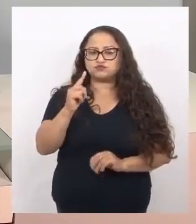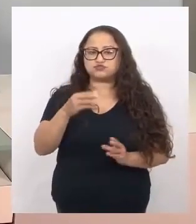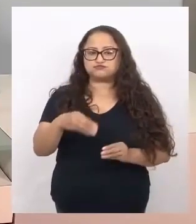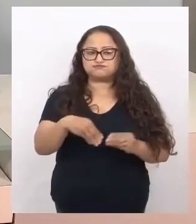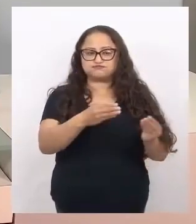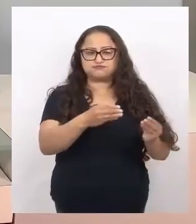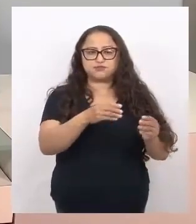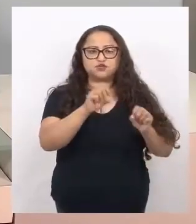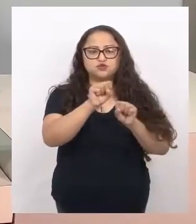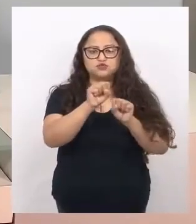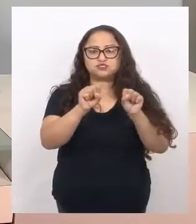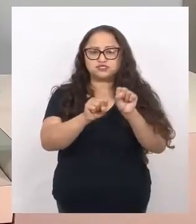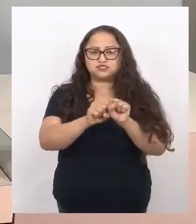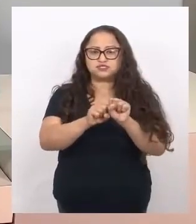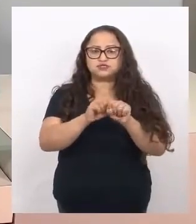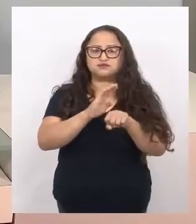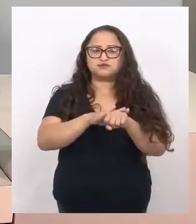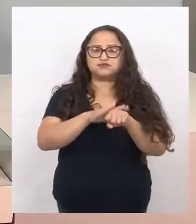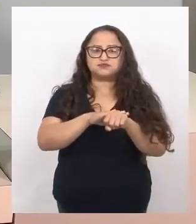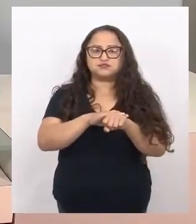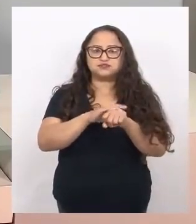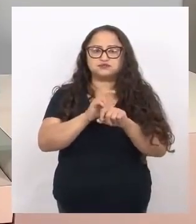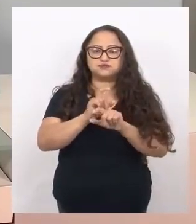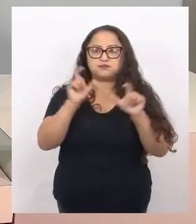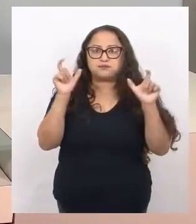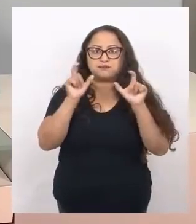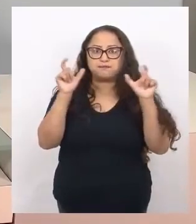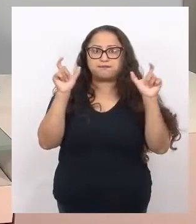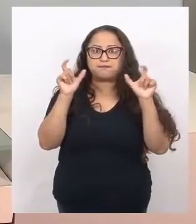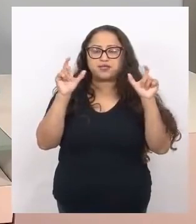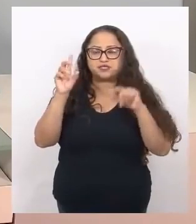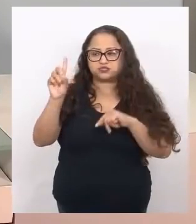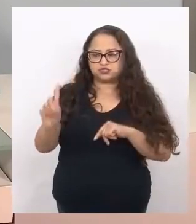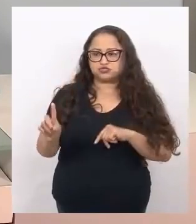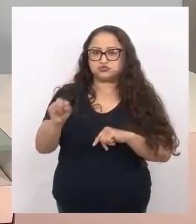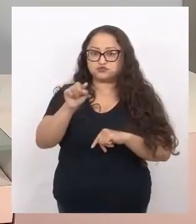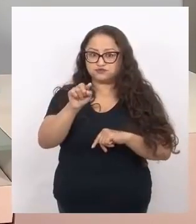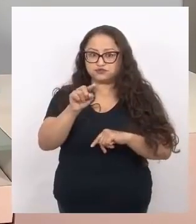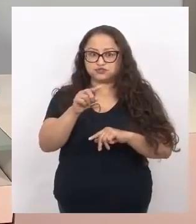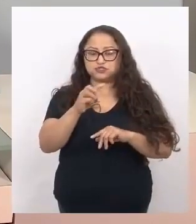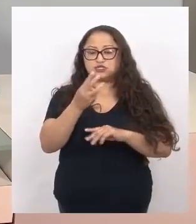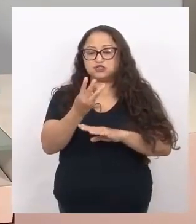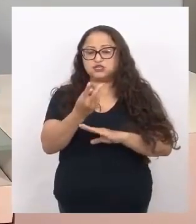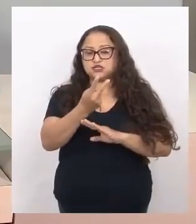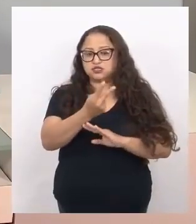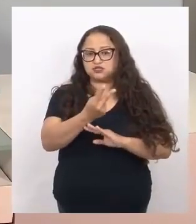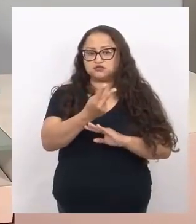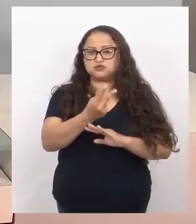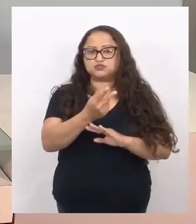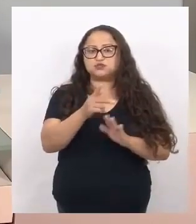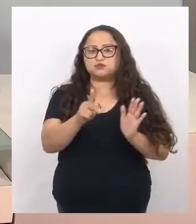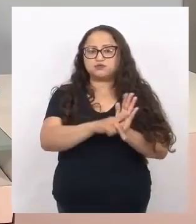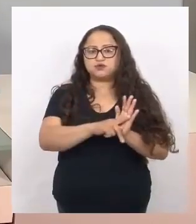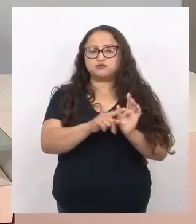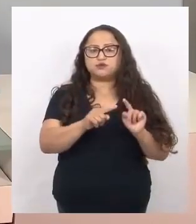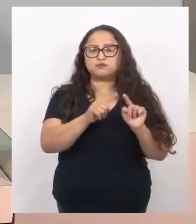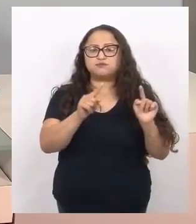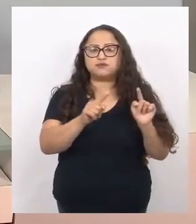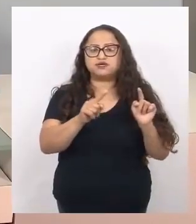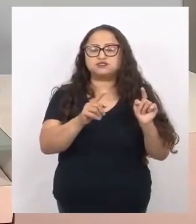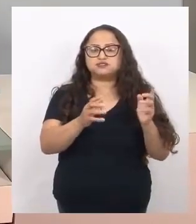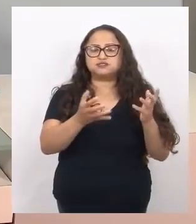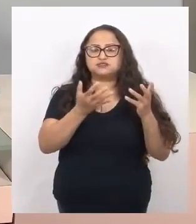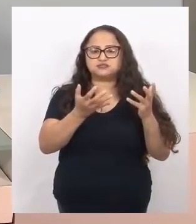sistema vai fazer um balanço e vai me dar um alerta. Diretora, você atribuiu 32 aulas para a Thaís, mas ela deveria ter